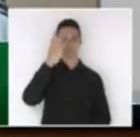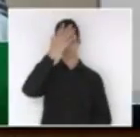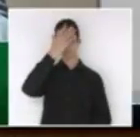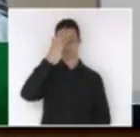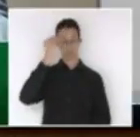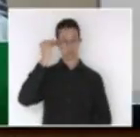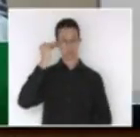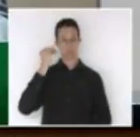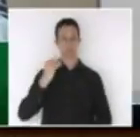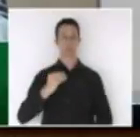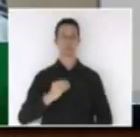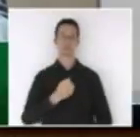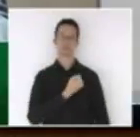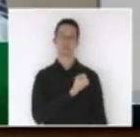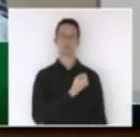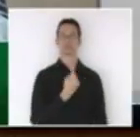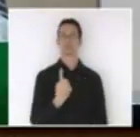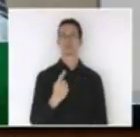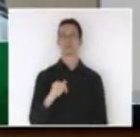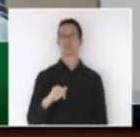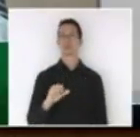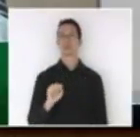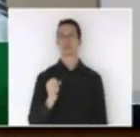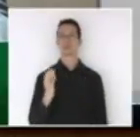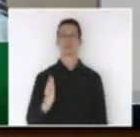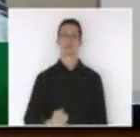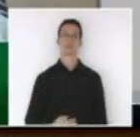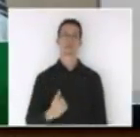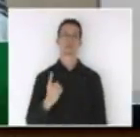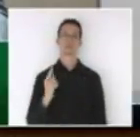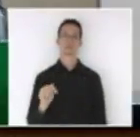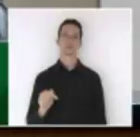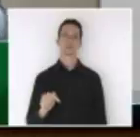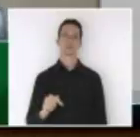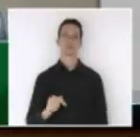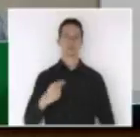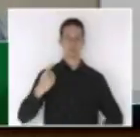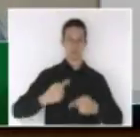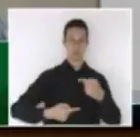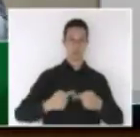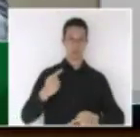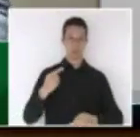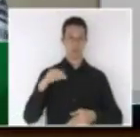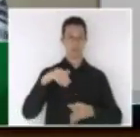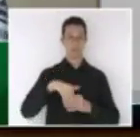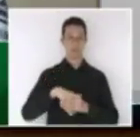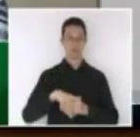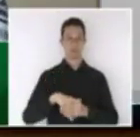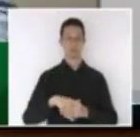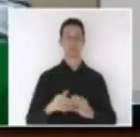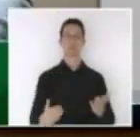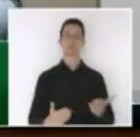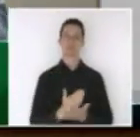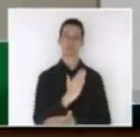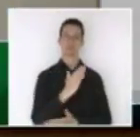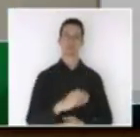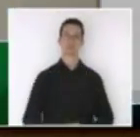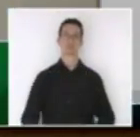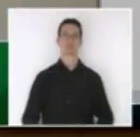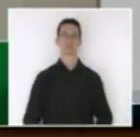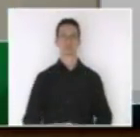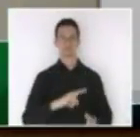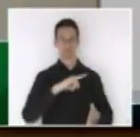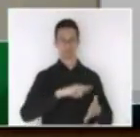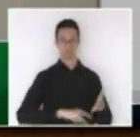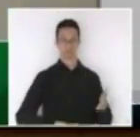número 178/2017, tendo em discussão, em votação, aprovado. Ainda a moção